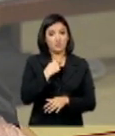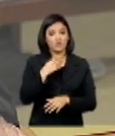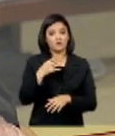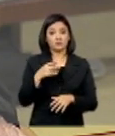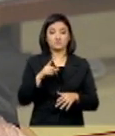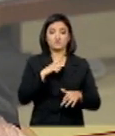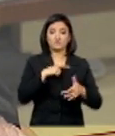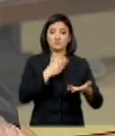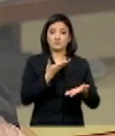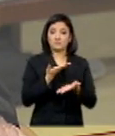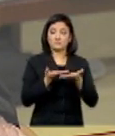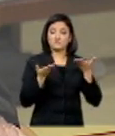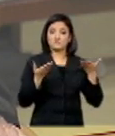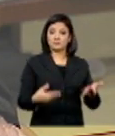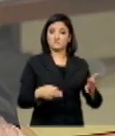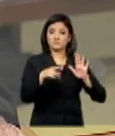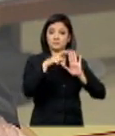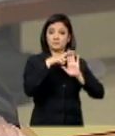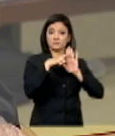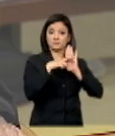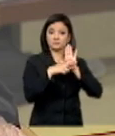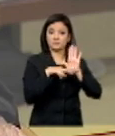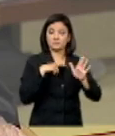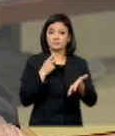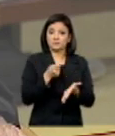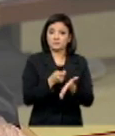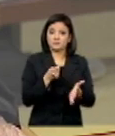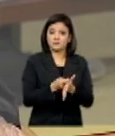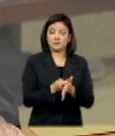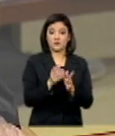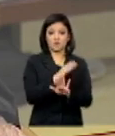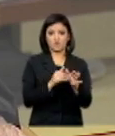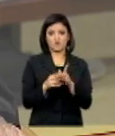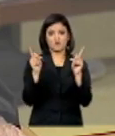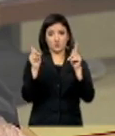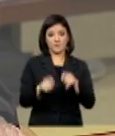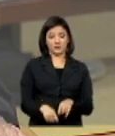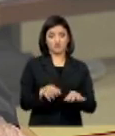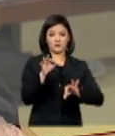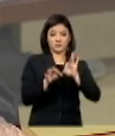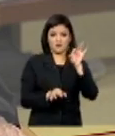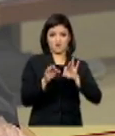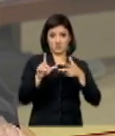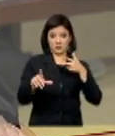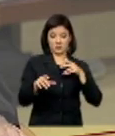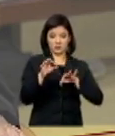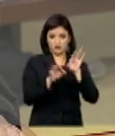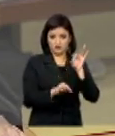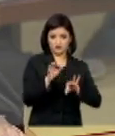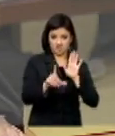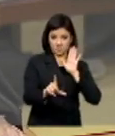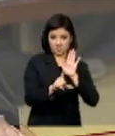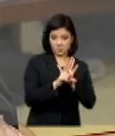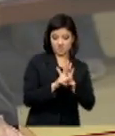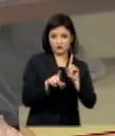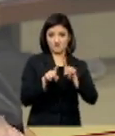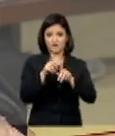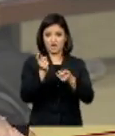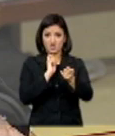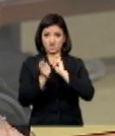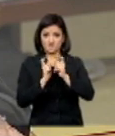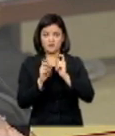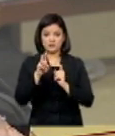tecnologia das normas que estabelecem as competências legislativas administrativa privativas da união